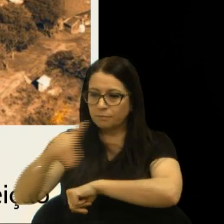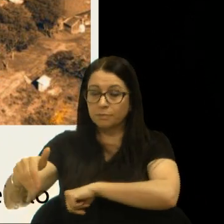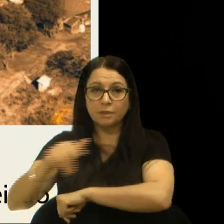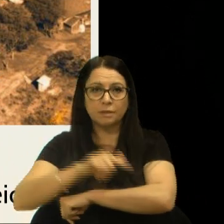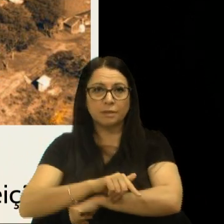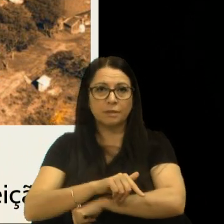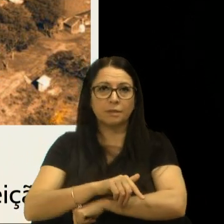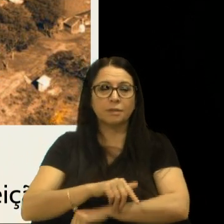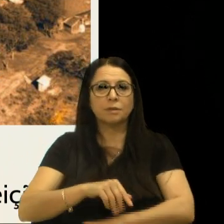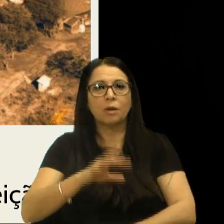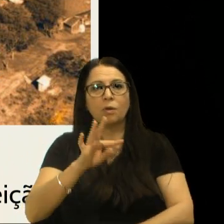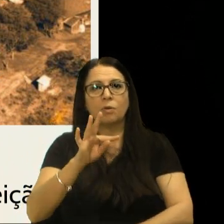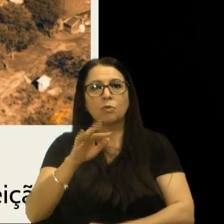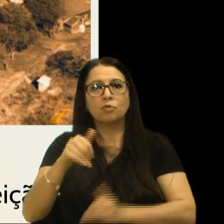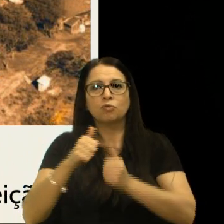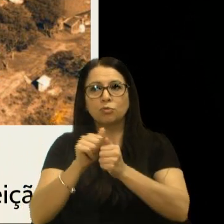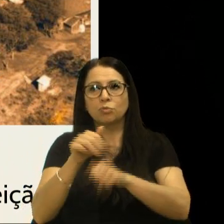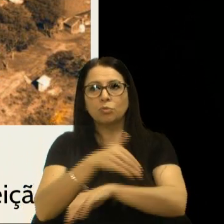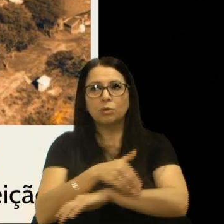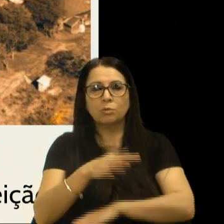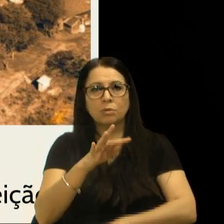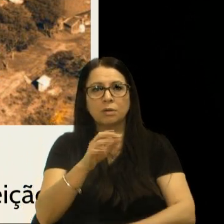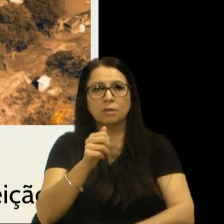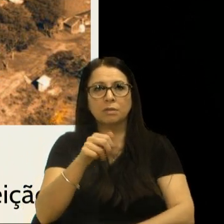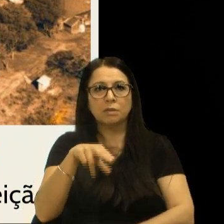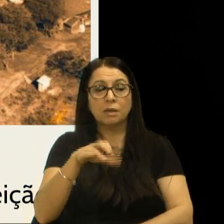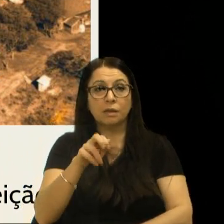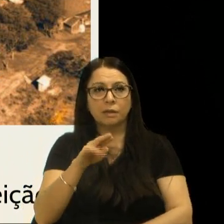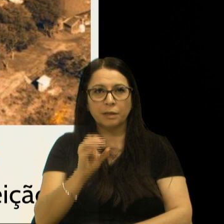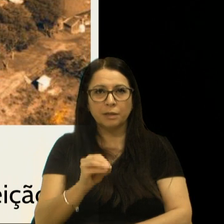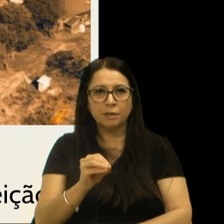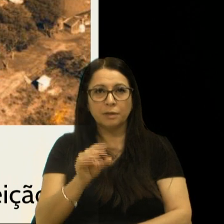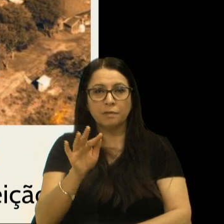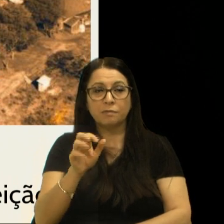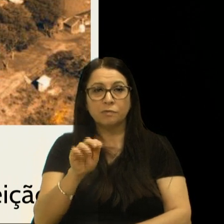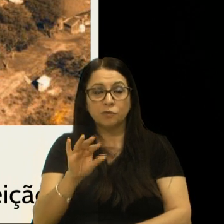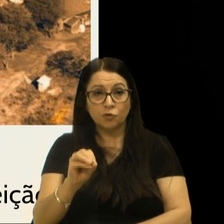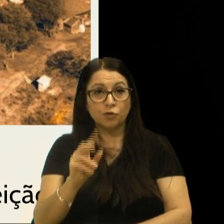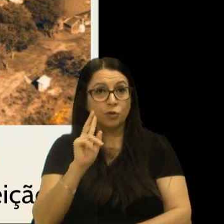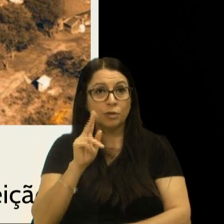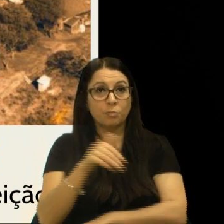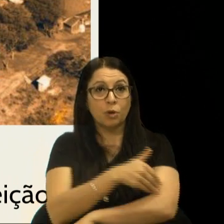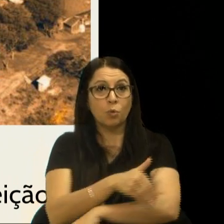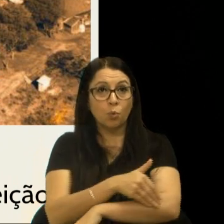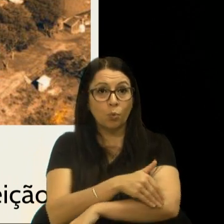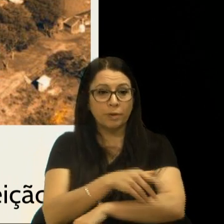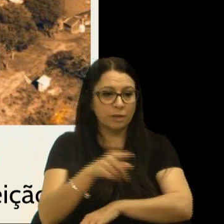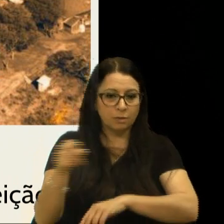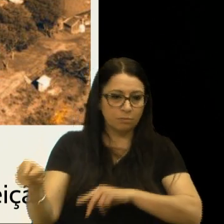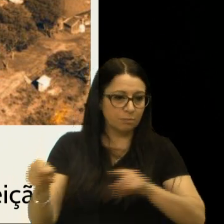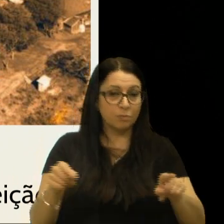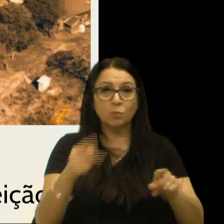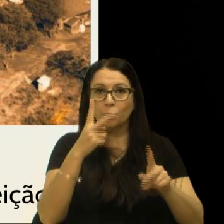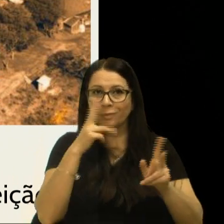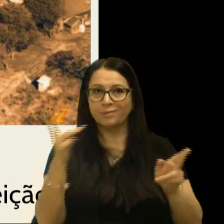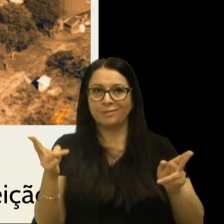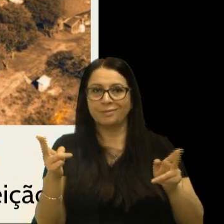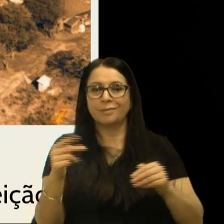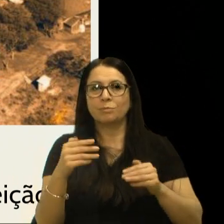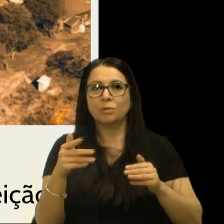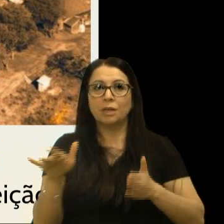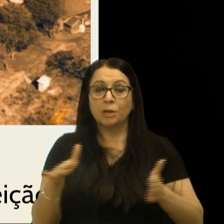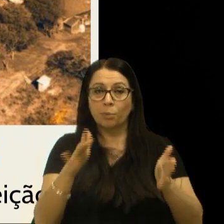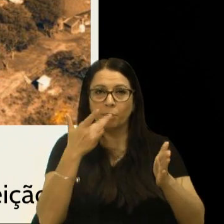com a Tancredo Feijó. Olha a peculiaridade. É raro tu ter uma rua que tem duas esquinas iguais, porque a Rio Branco faz